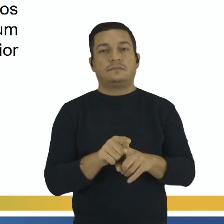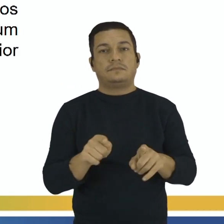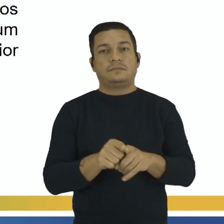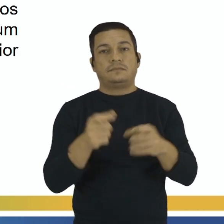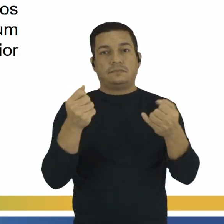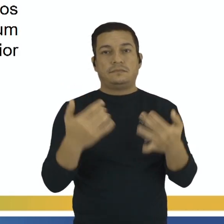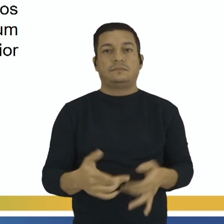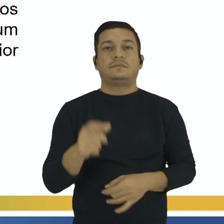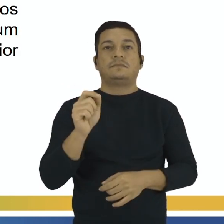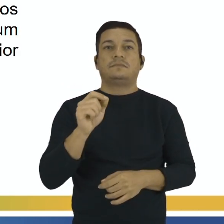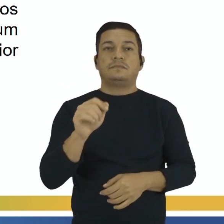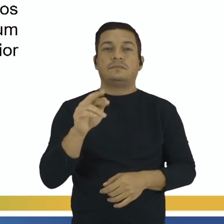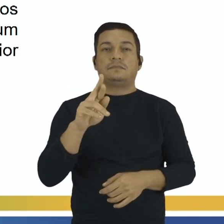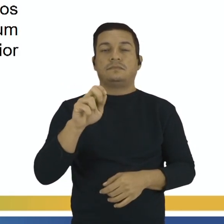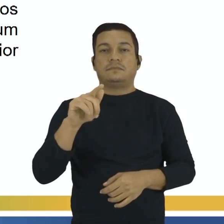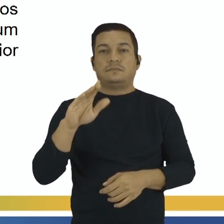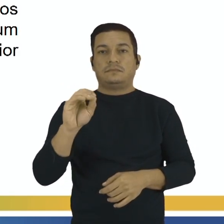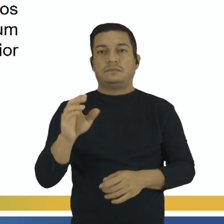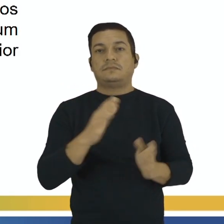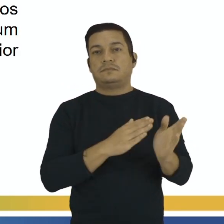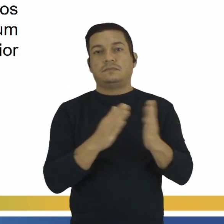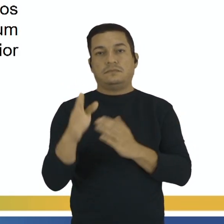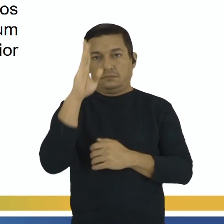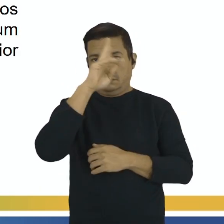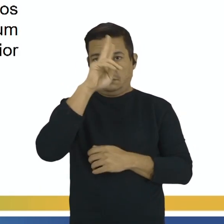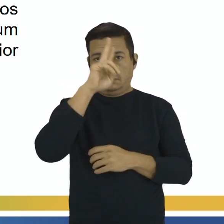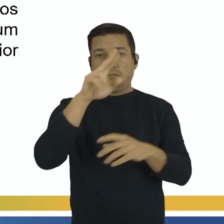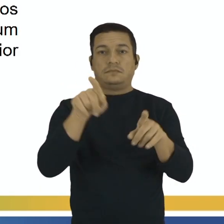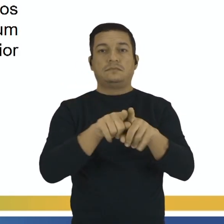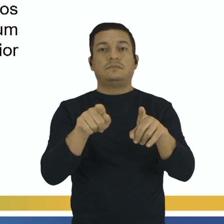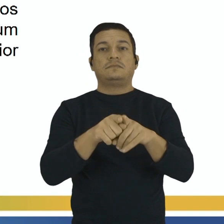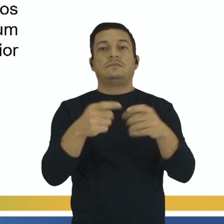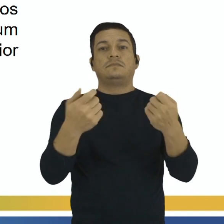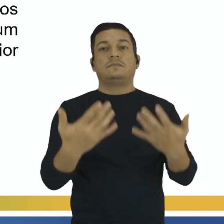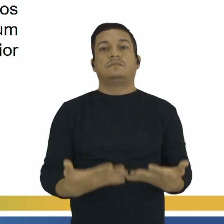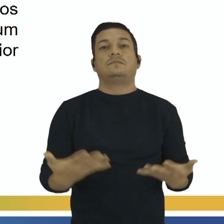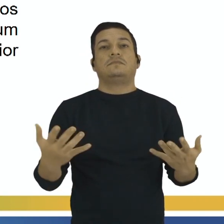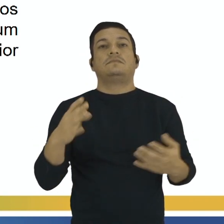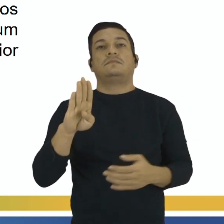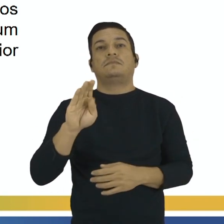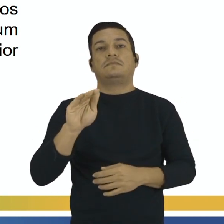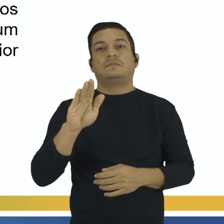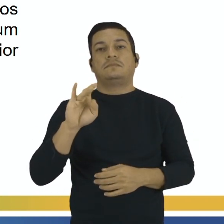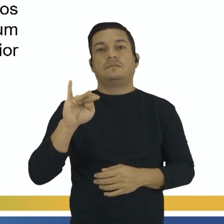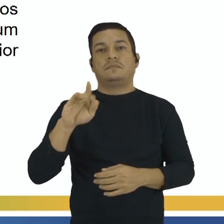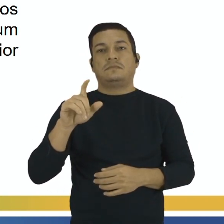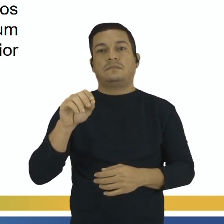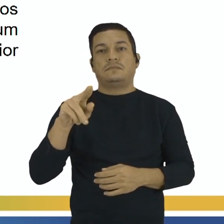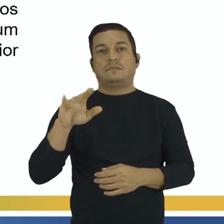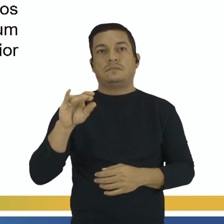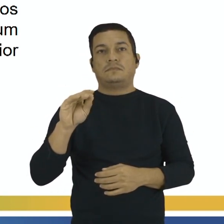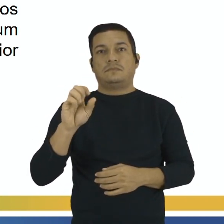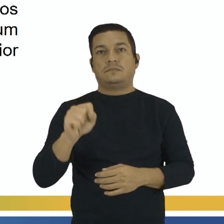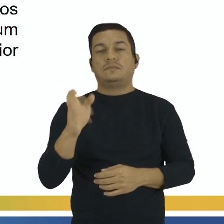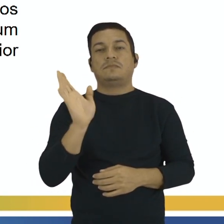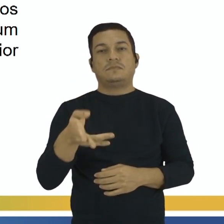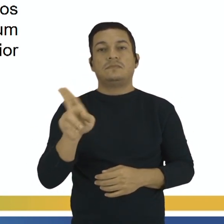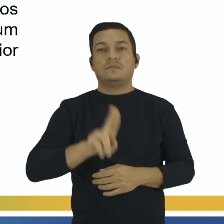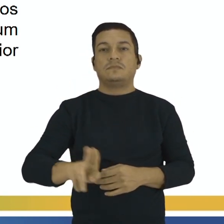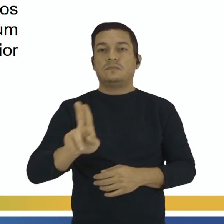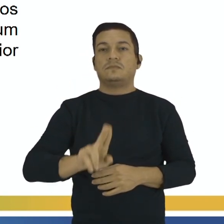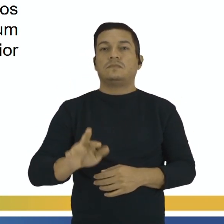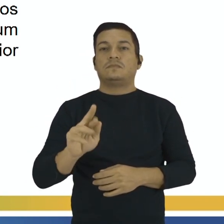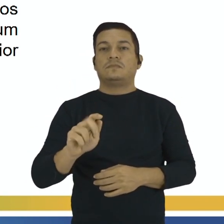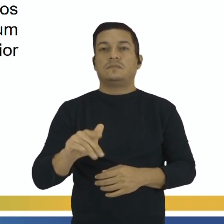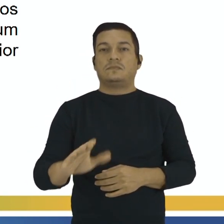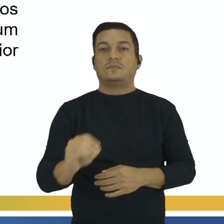as frações no decorrer da história, falaremos um pouquinho agora sobre os babilônios. Eles já usavam as